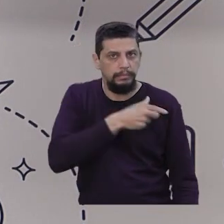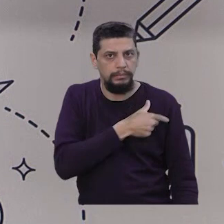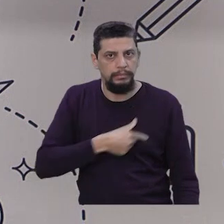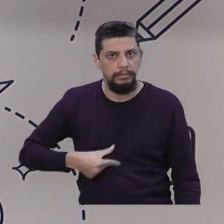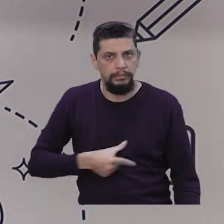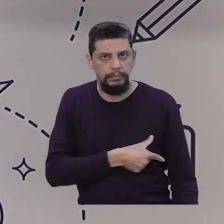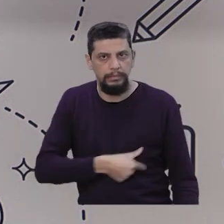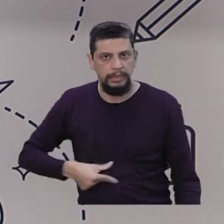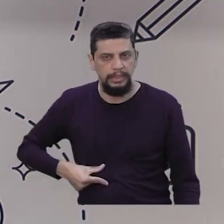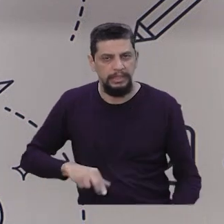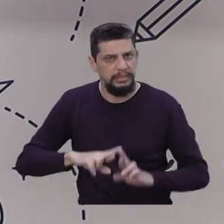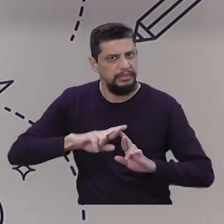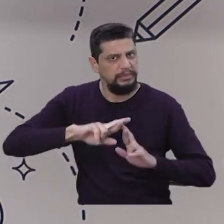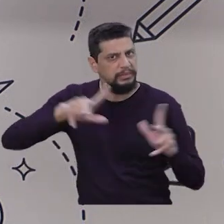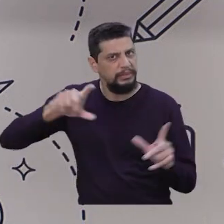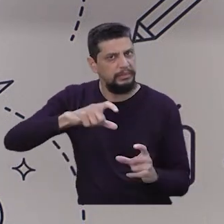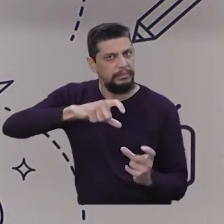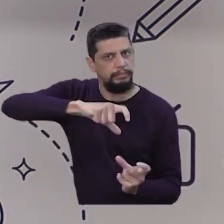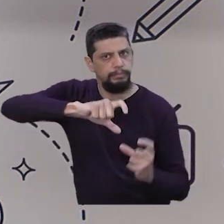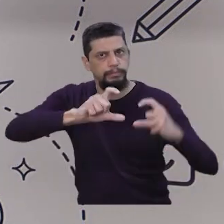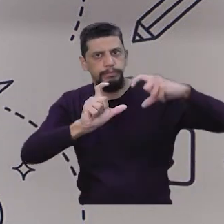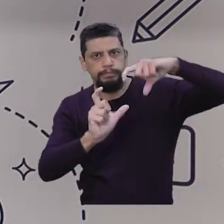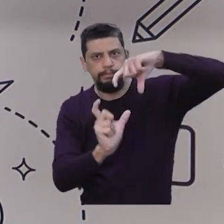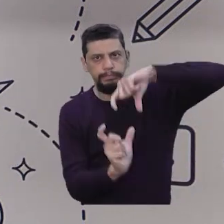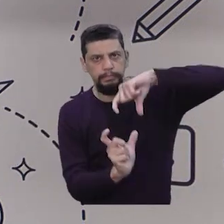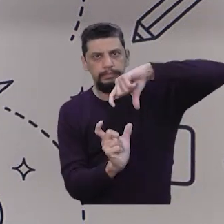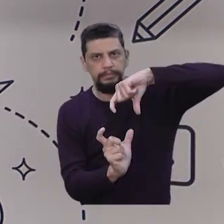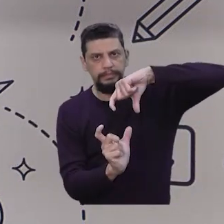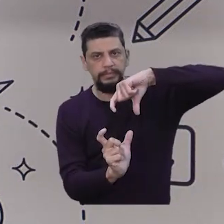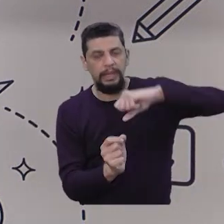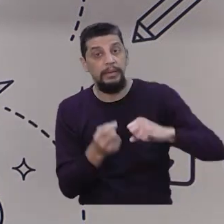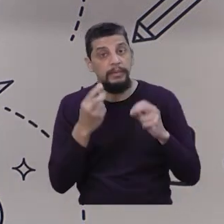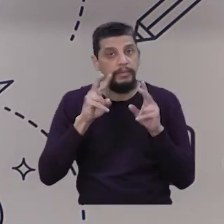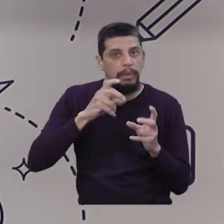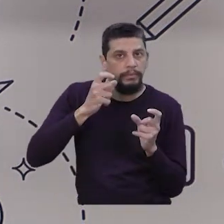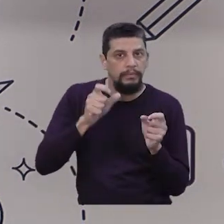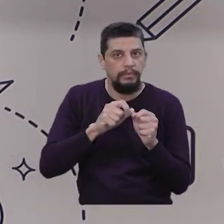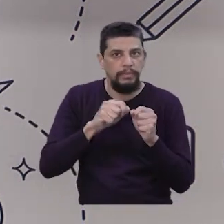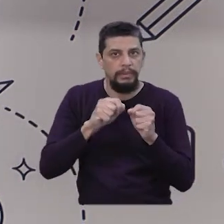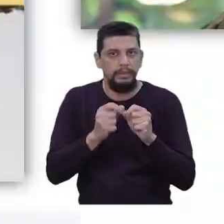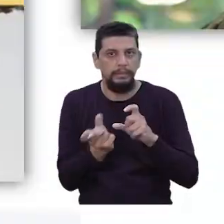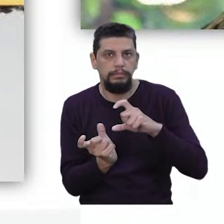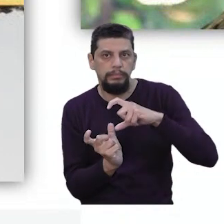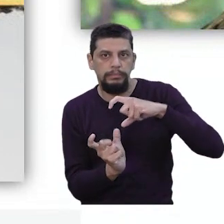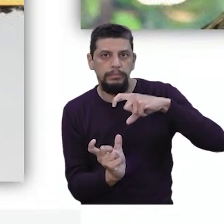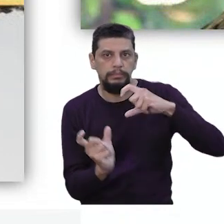né? Isso mesmo, a zebra está de ponta cabeça. Vamos virar ela.